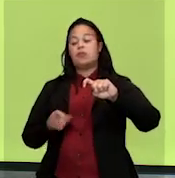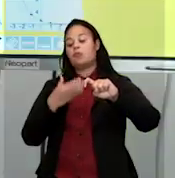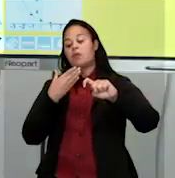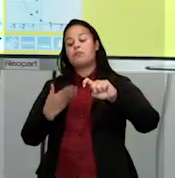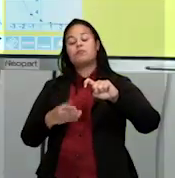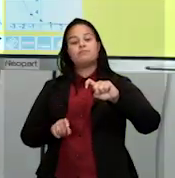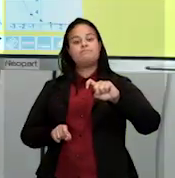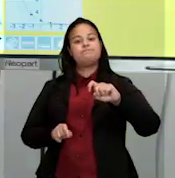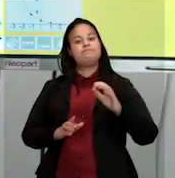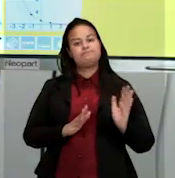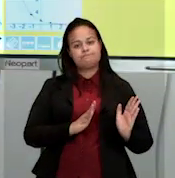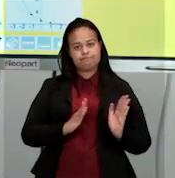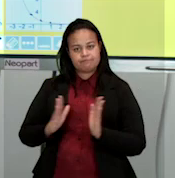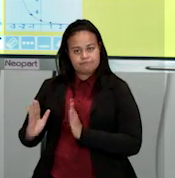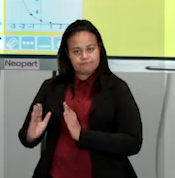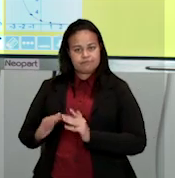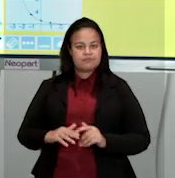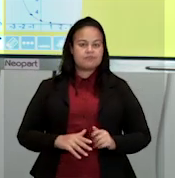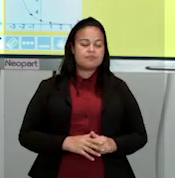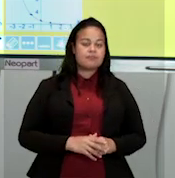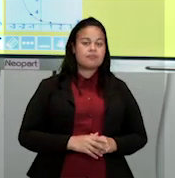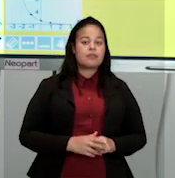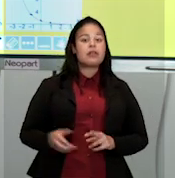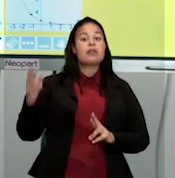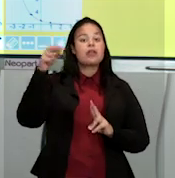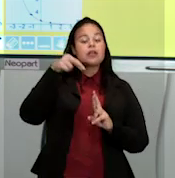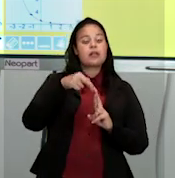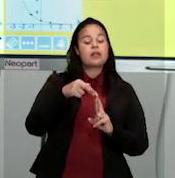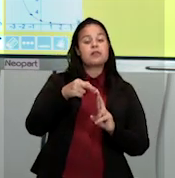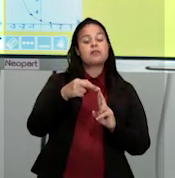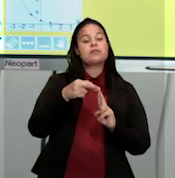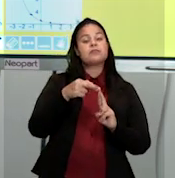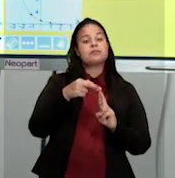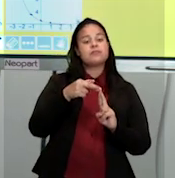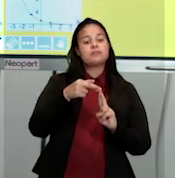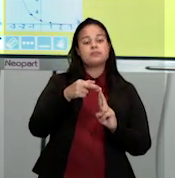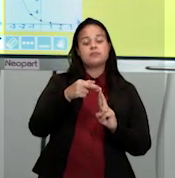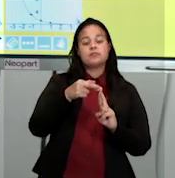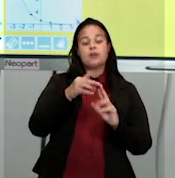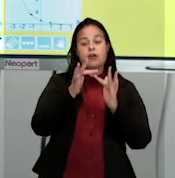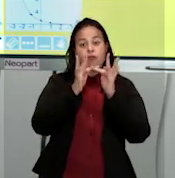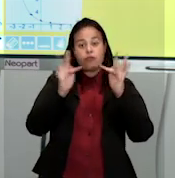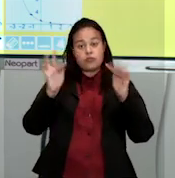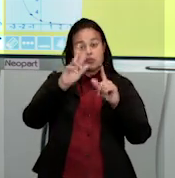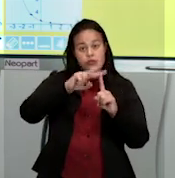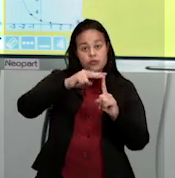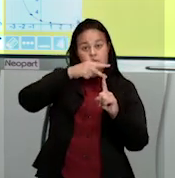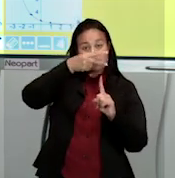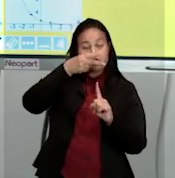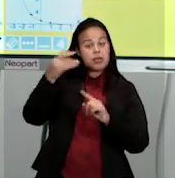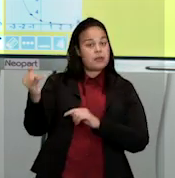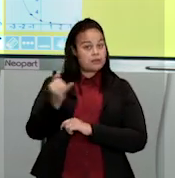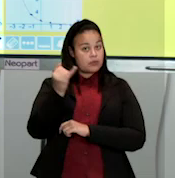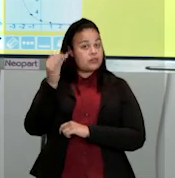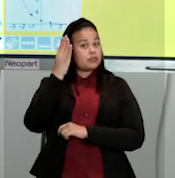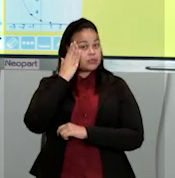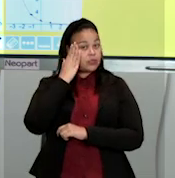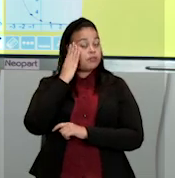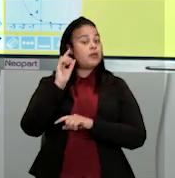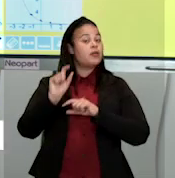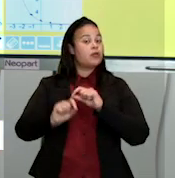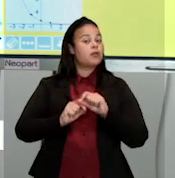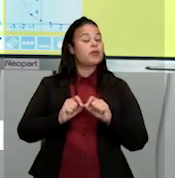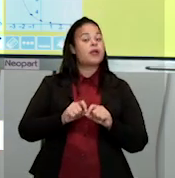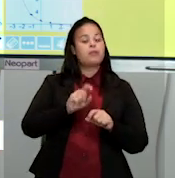E por aí vai. Para representarmos, né, as nossas funções exponenciais, é importante que você tenha pelo menos